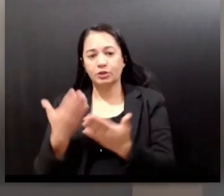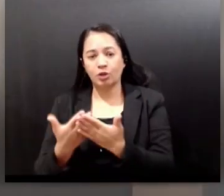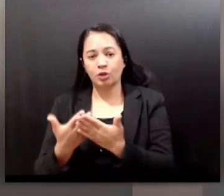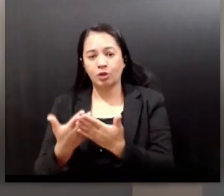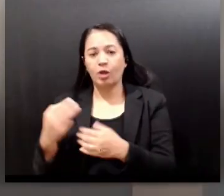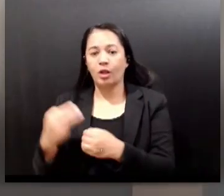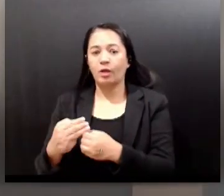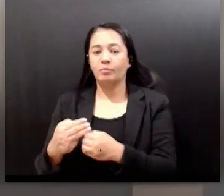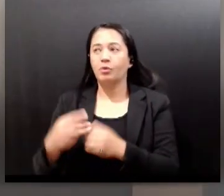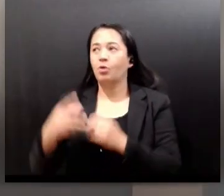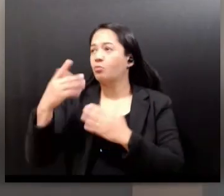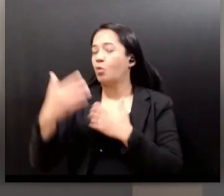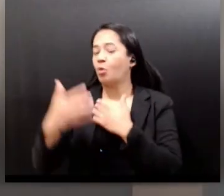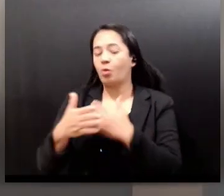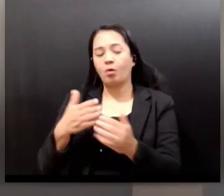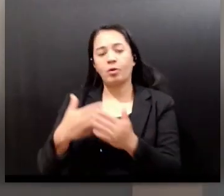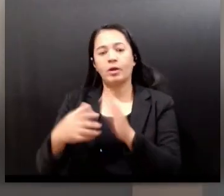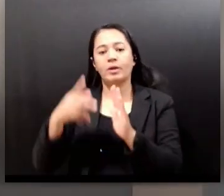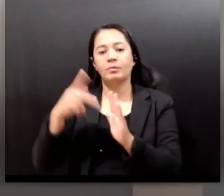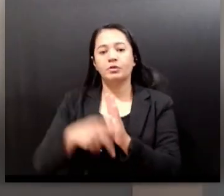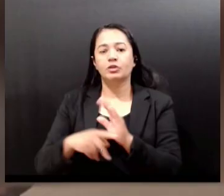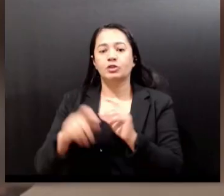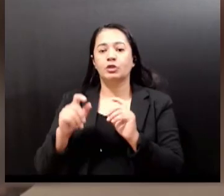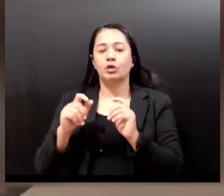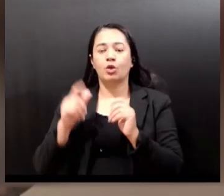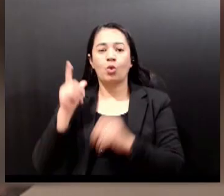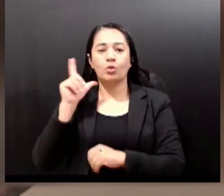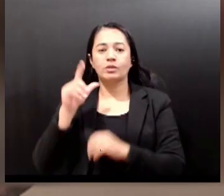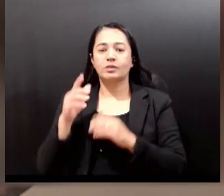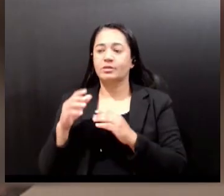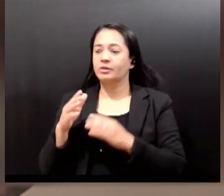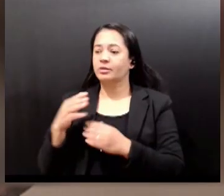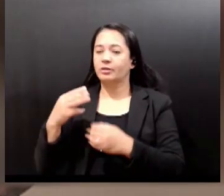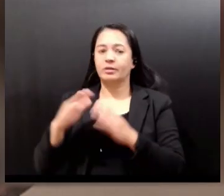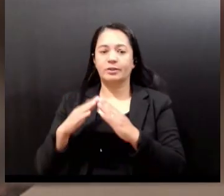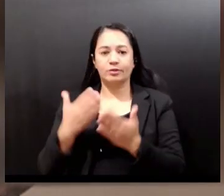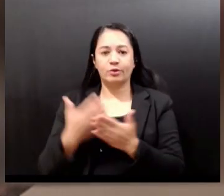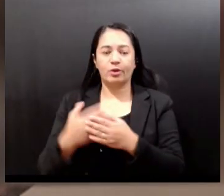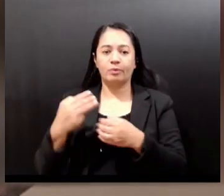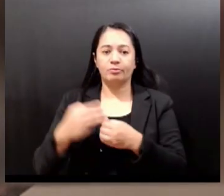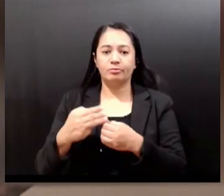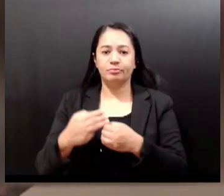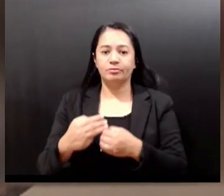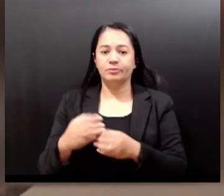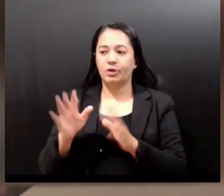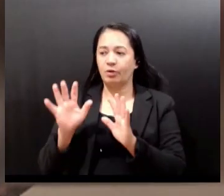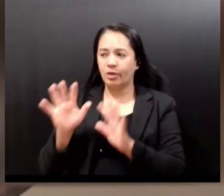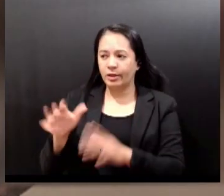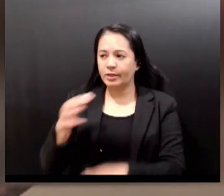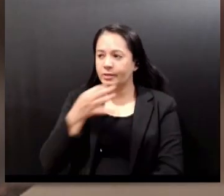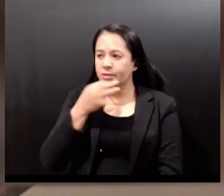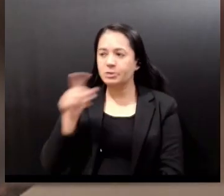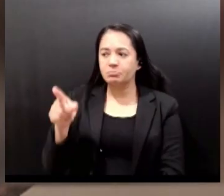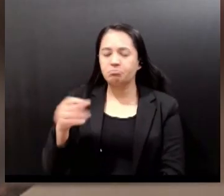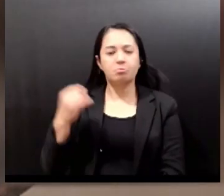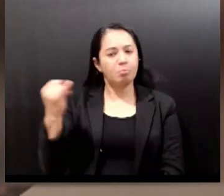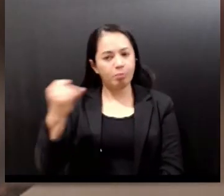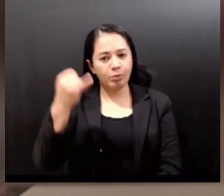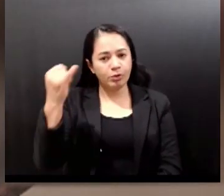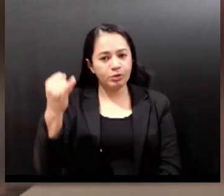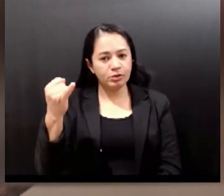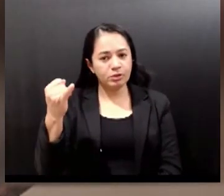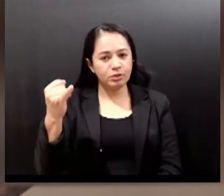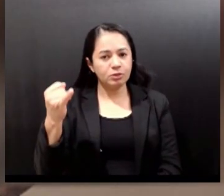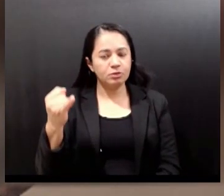que passe pelas escolas municipais da cidade de Campinas? Eu acho que essa provocação é muito importante. A gente, em relação à Secretaria